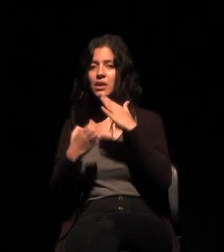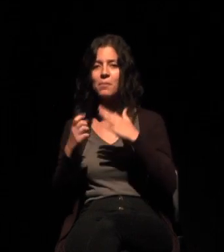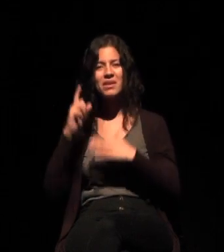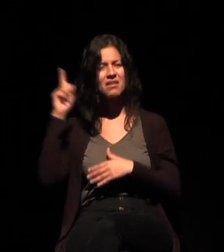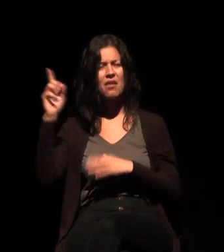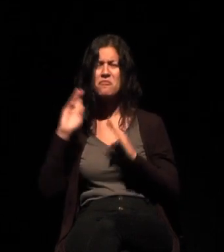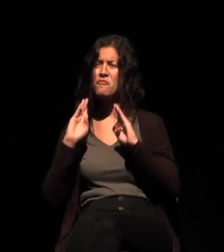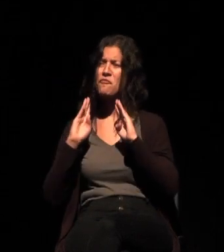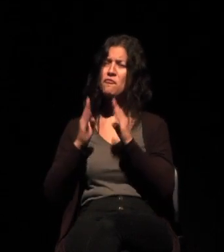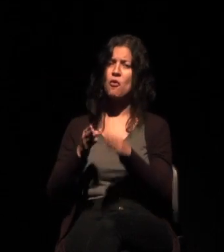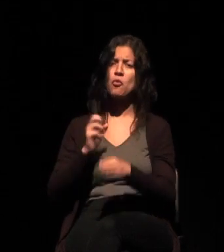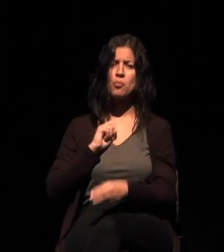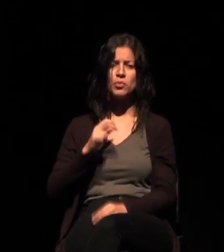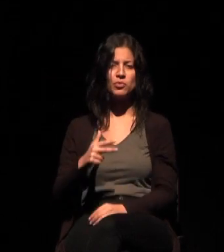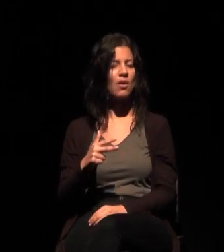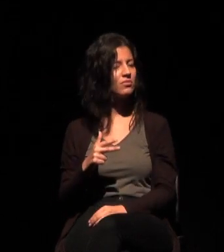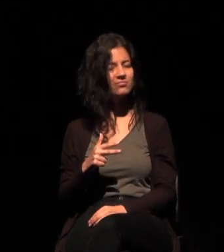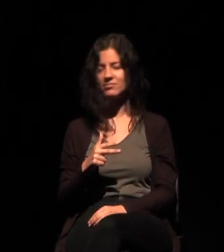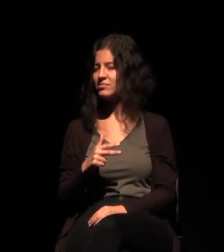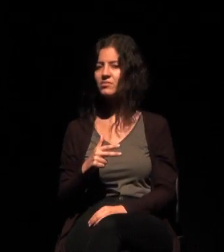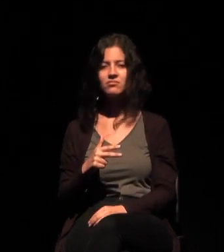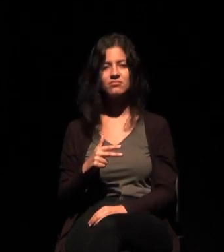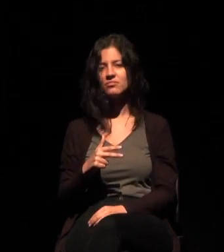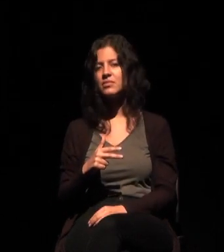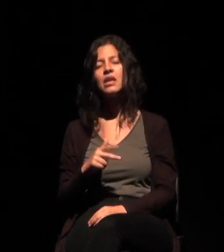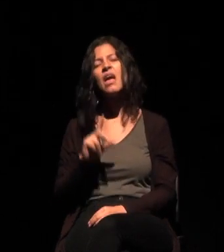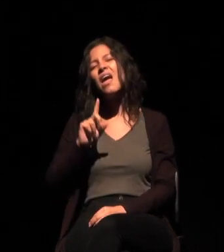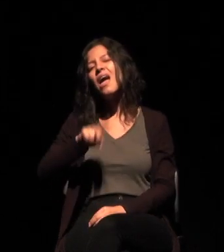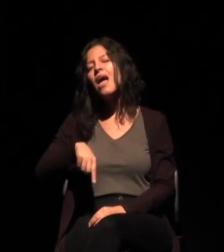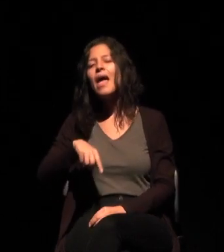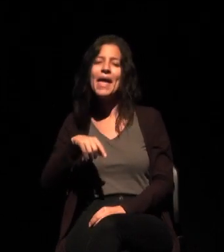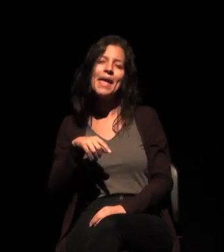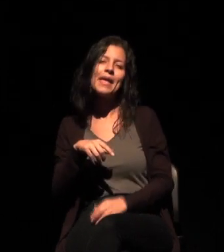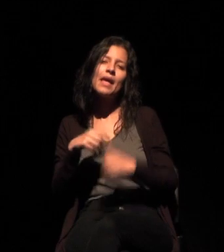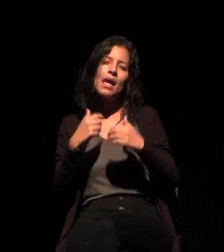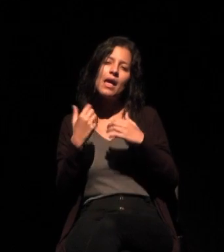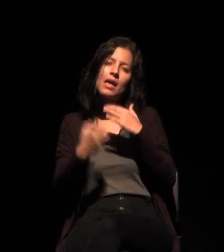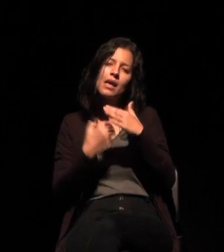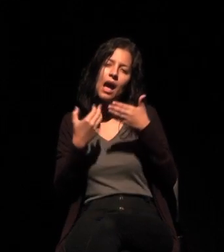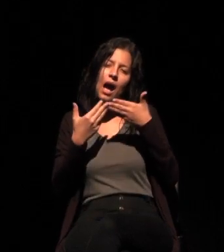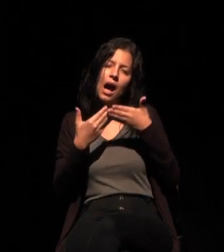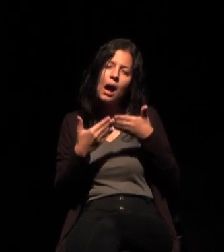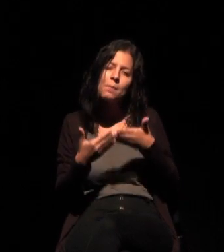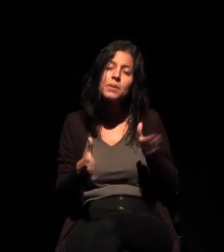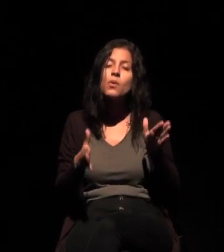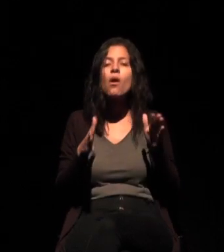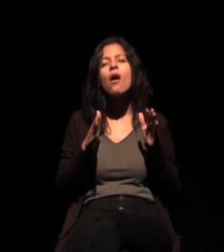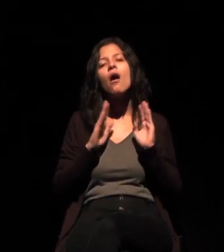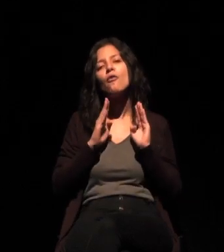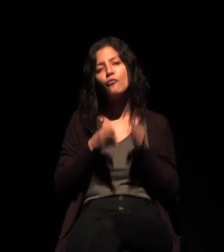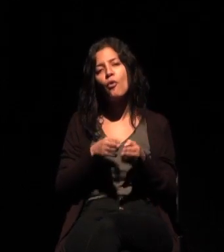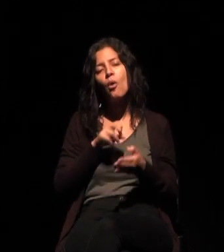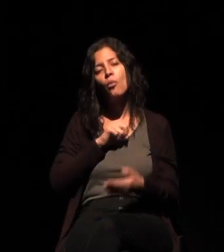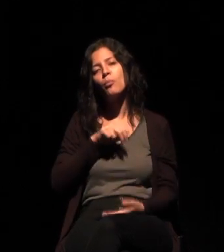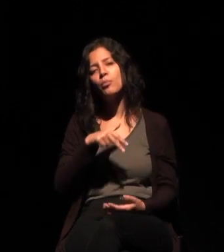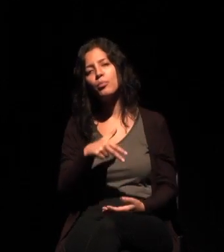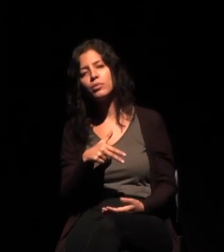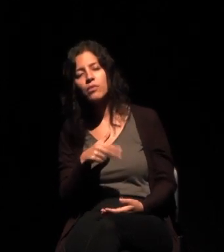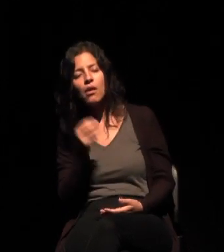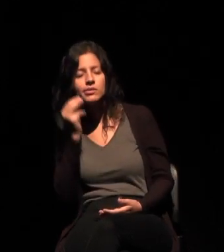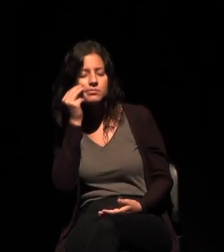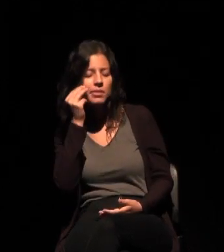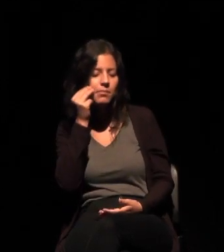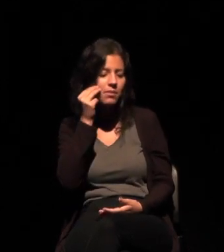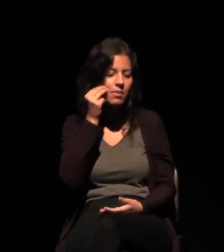focada no mercado português está focada no mercado português numa primeira numa primeira fase é uma fase de experimentação